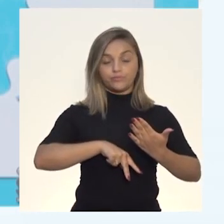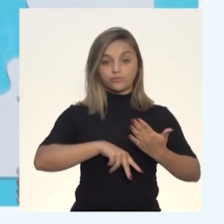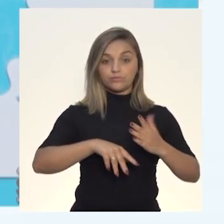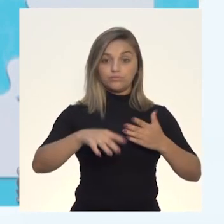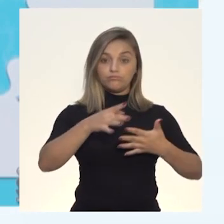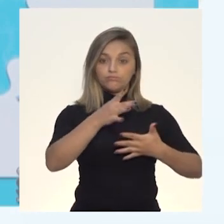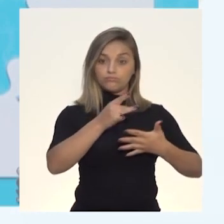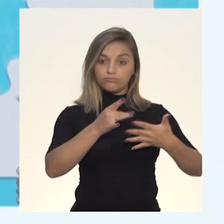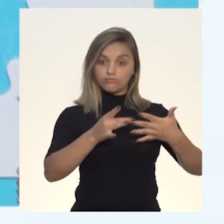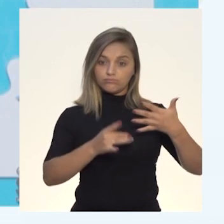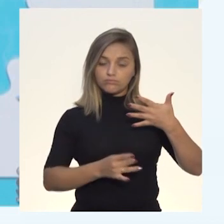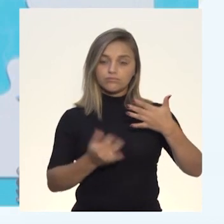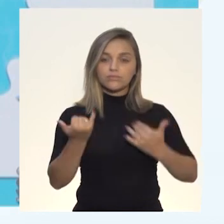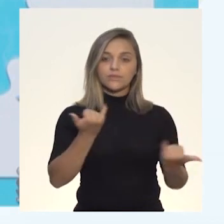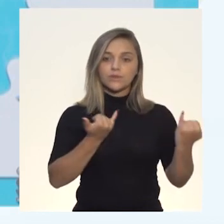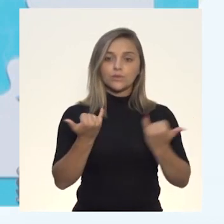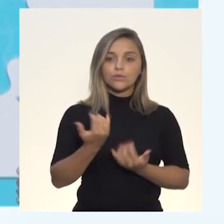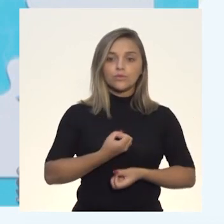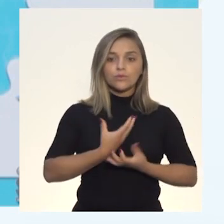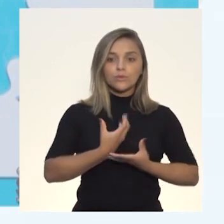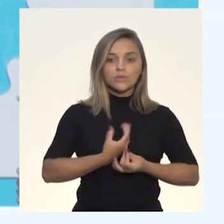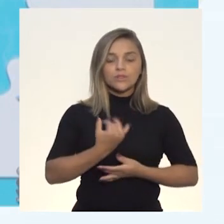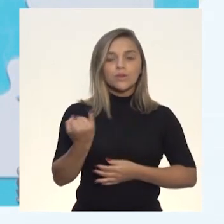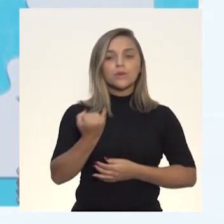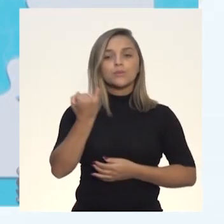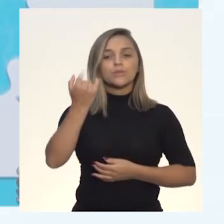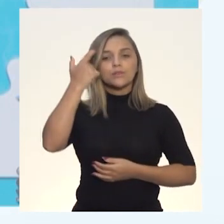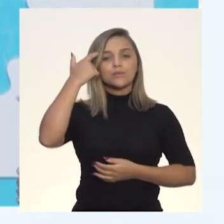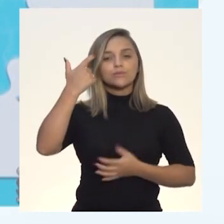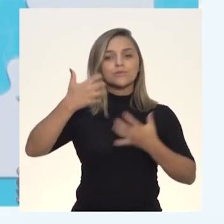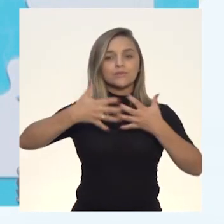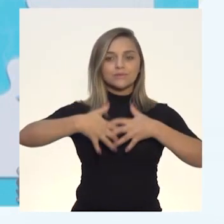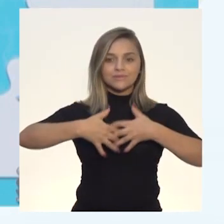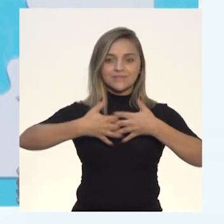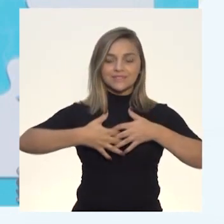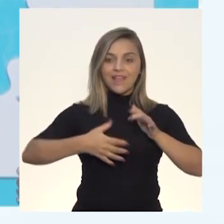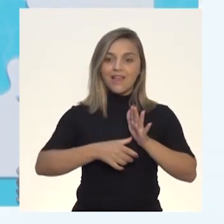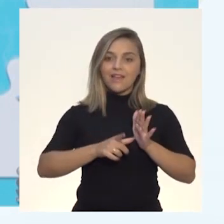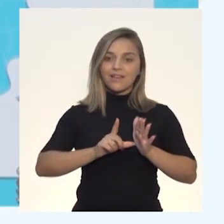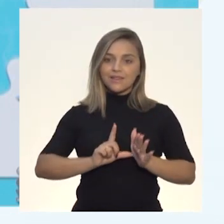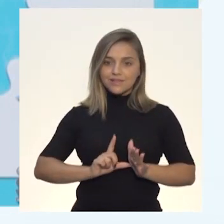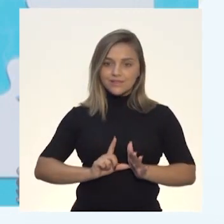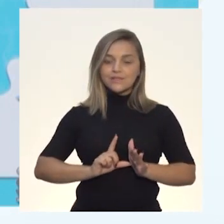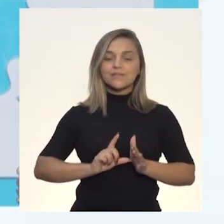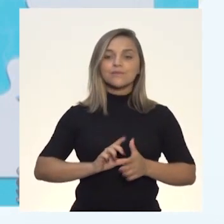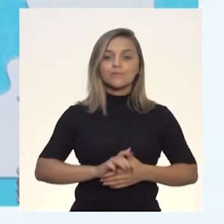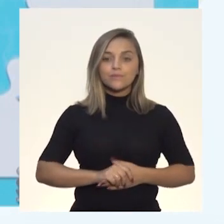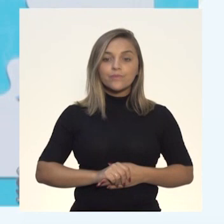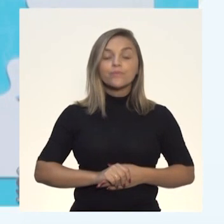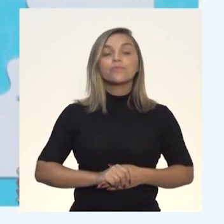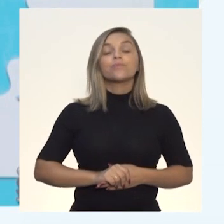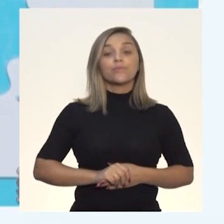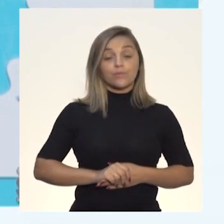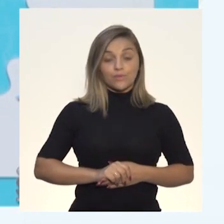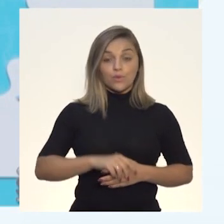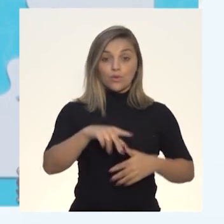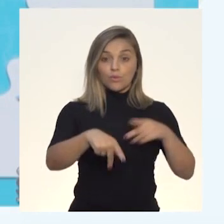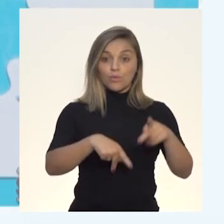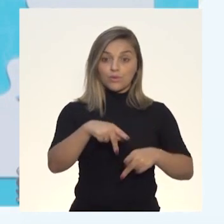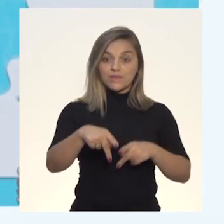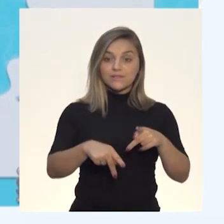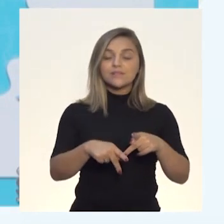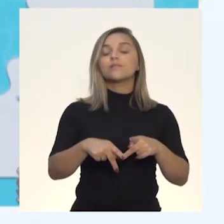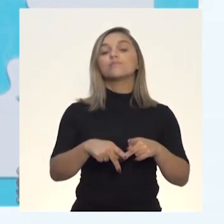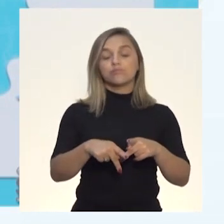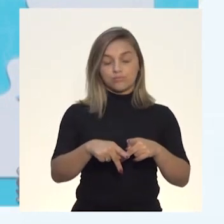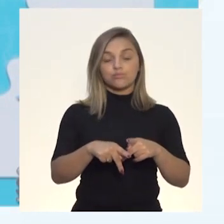que é importante para construir aquele seu raciocínio. Qual é o raciocínio? Aquele que você está na cabeça da tela anterior. Nem todos os brasileiros acessam o cinema, por quê? Por conta